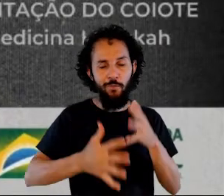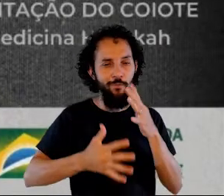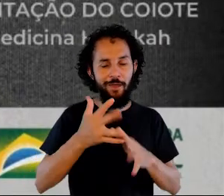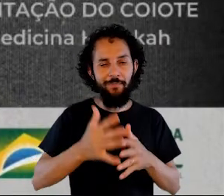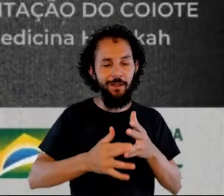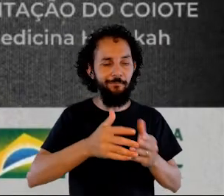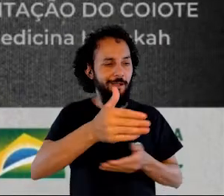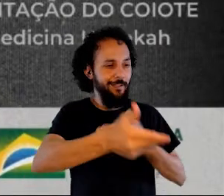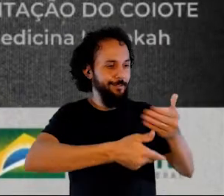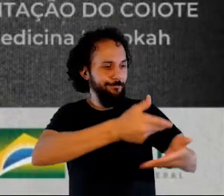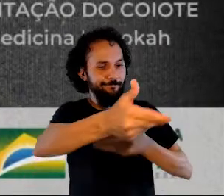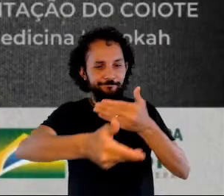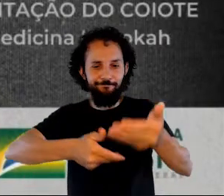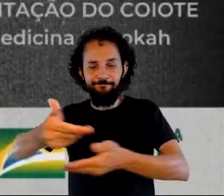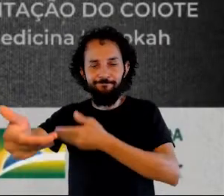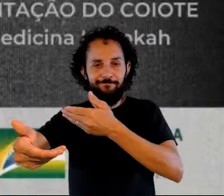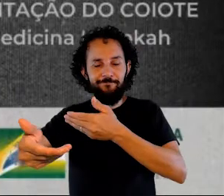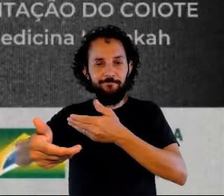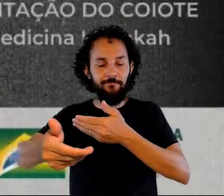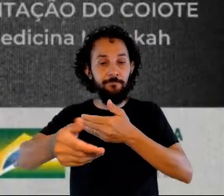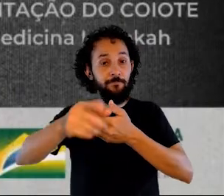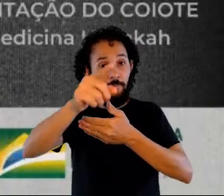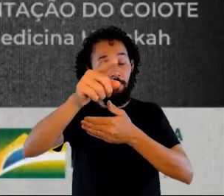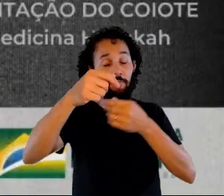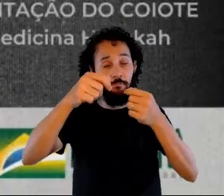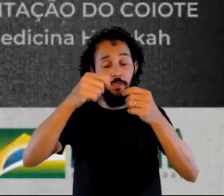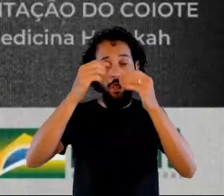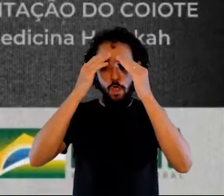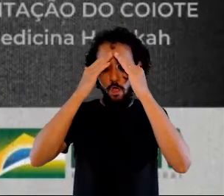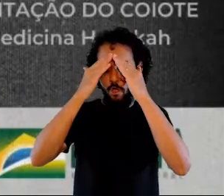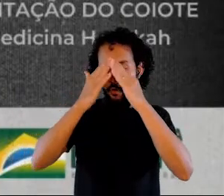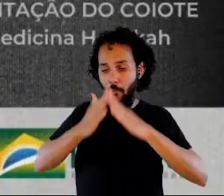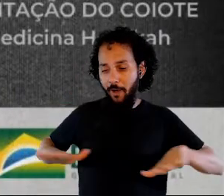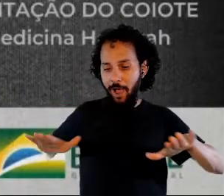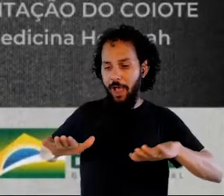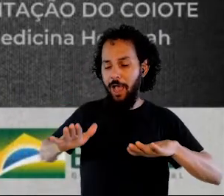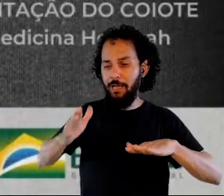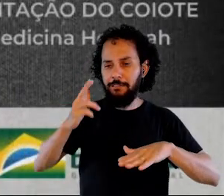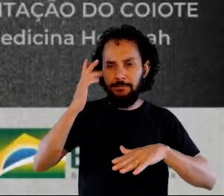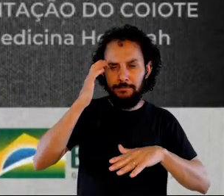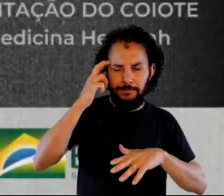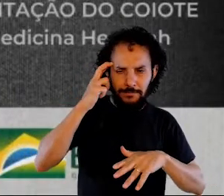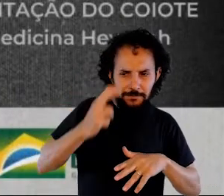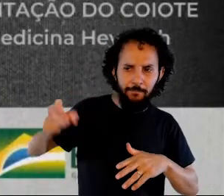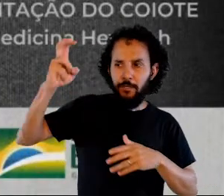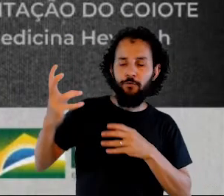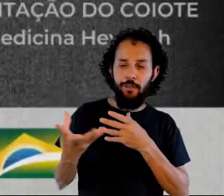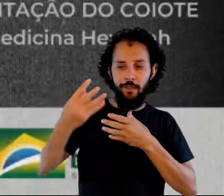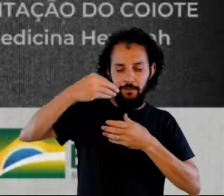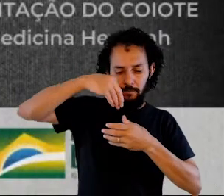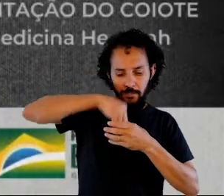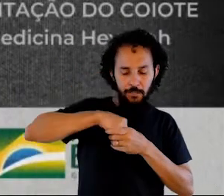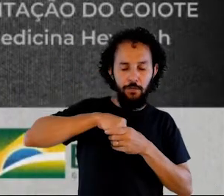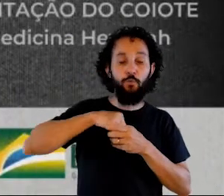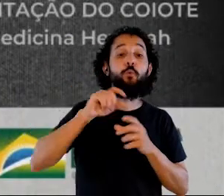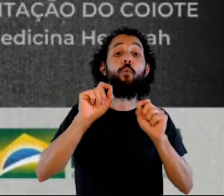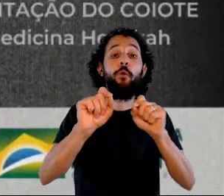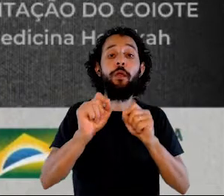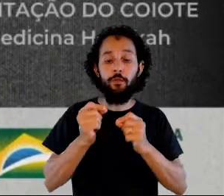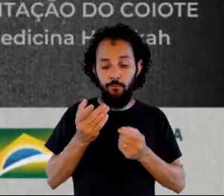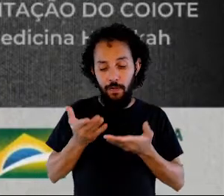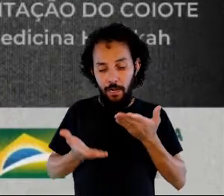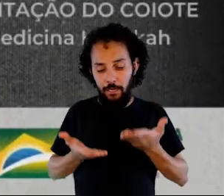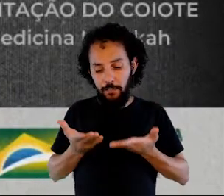você honrar a sabedoria interior do equilíbrio da sagrada